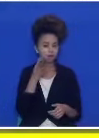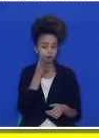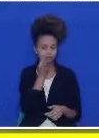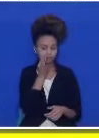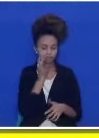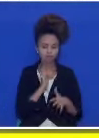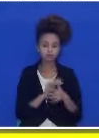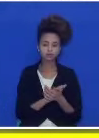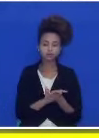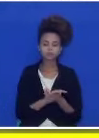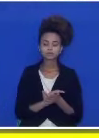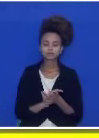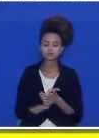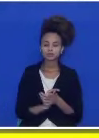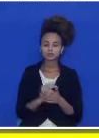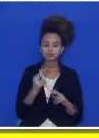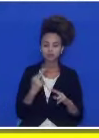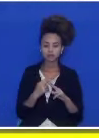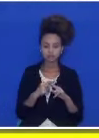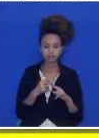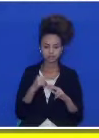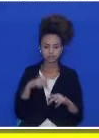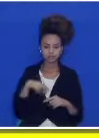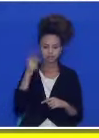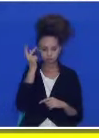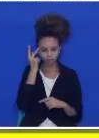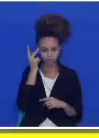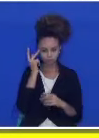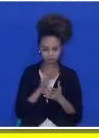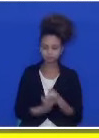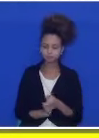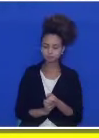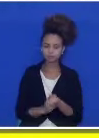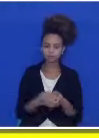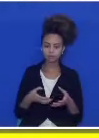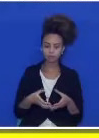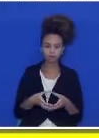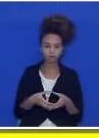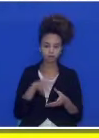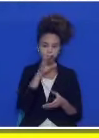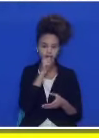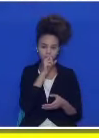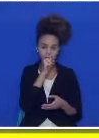em São Paulo. É, bola laranja número 59.